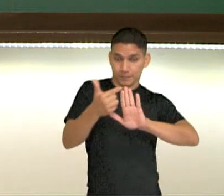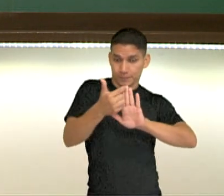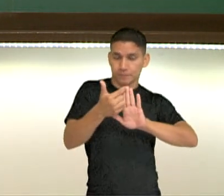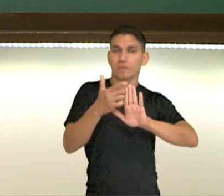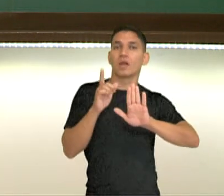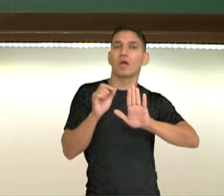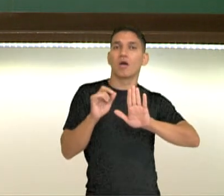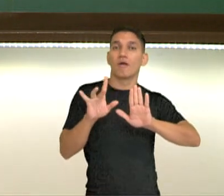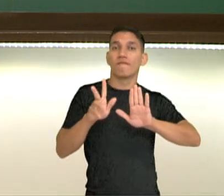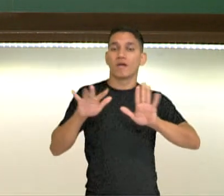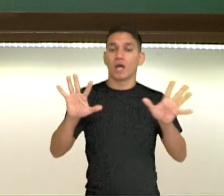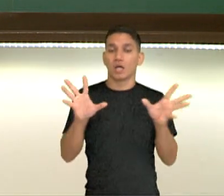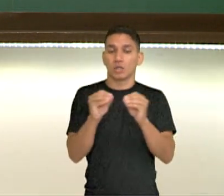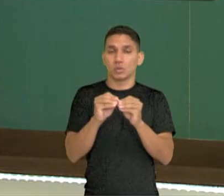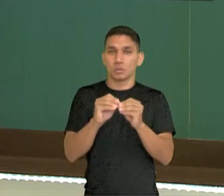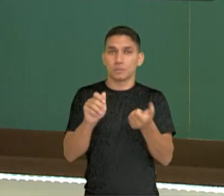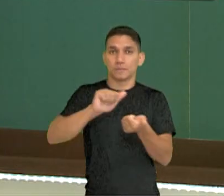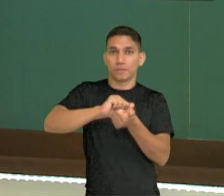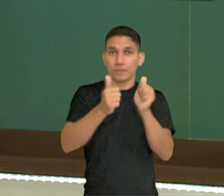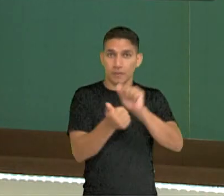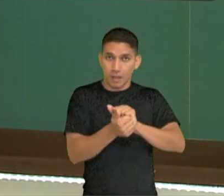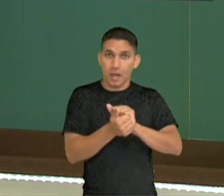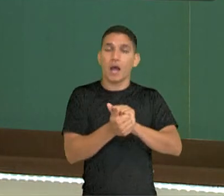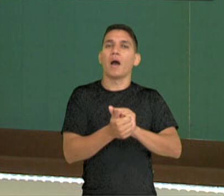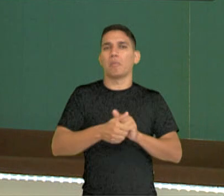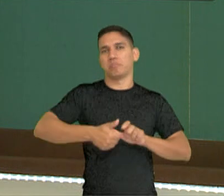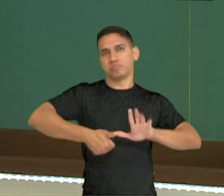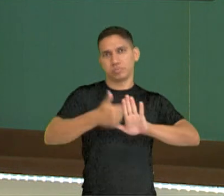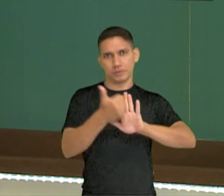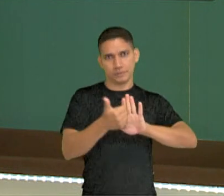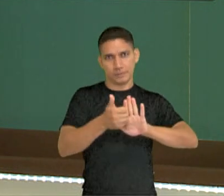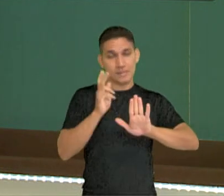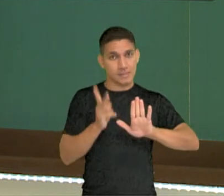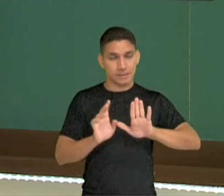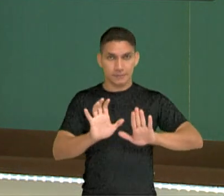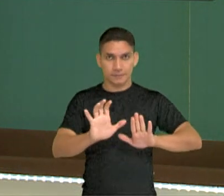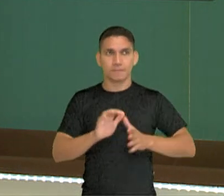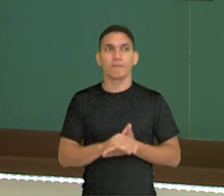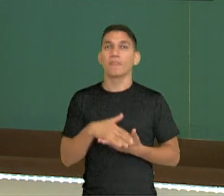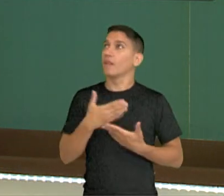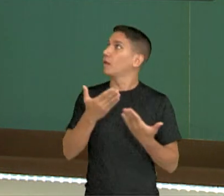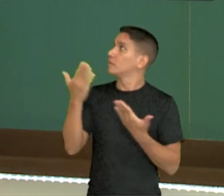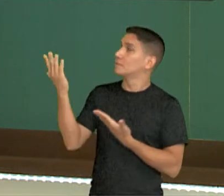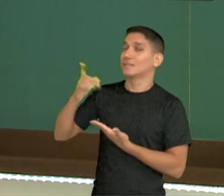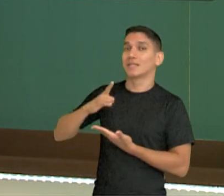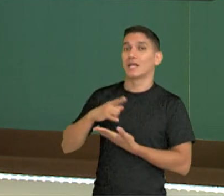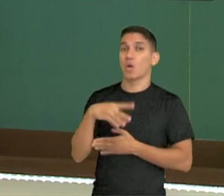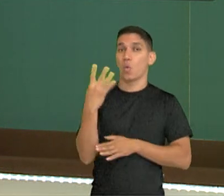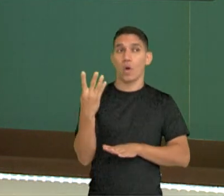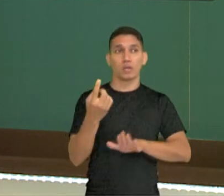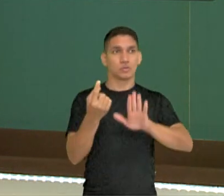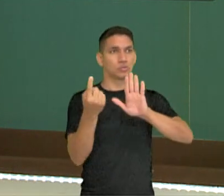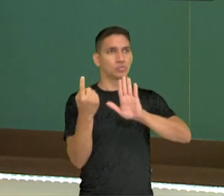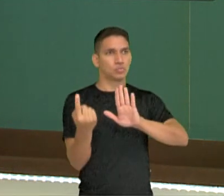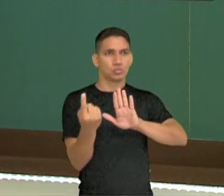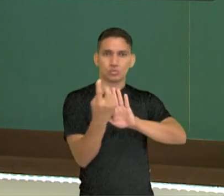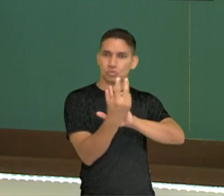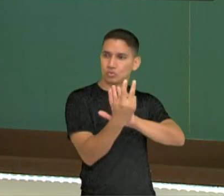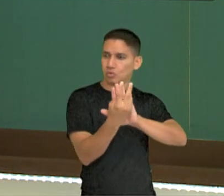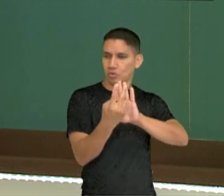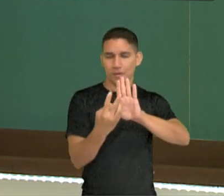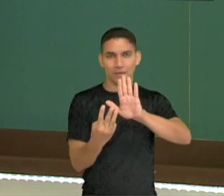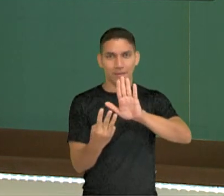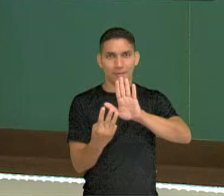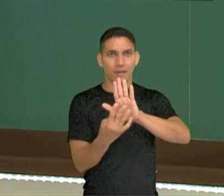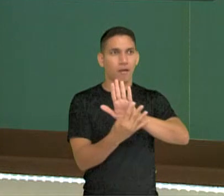desse ângulo ao primeiro quadrante. Então, na circunferência trigonométrica, nós temos 4 quadrantes que seguem um